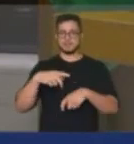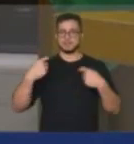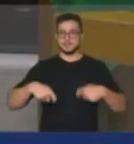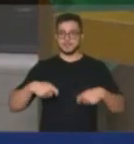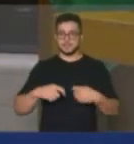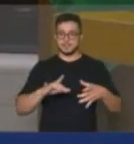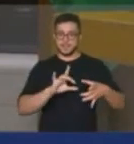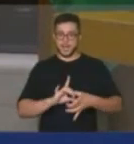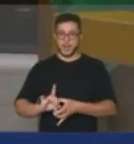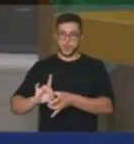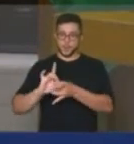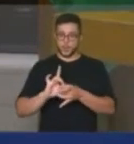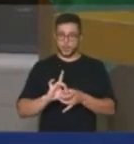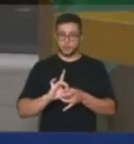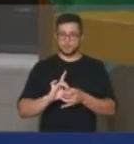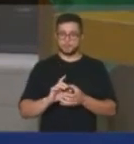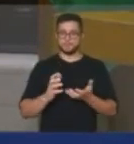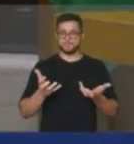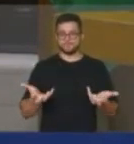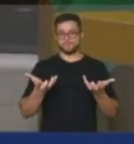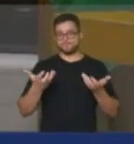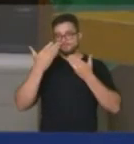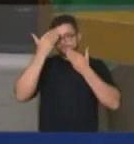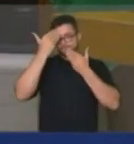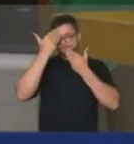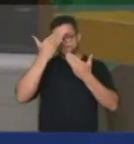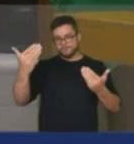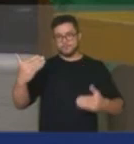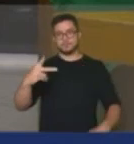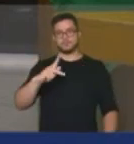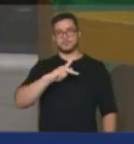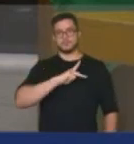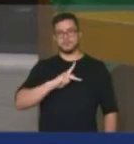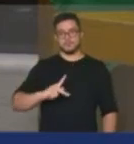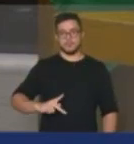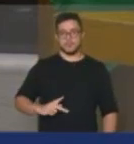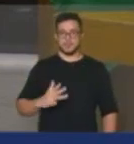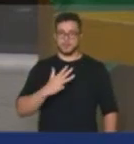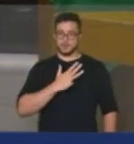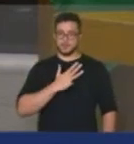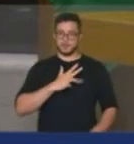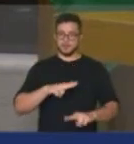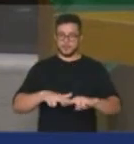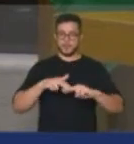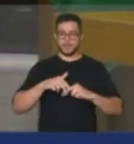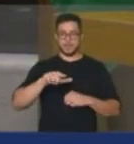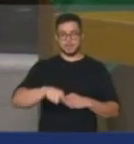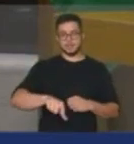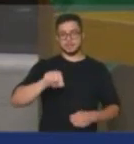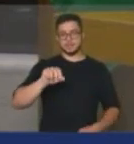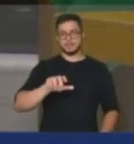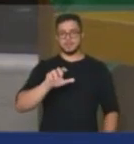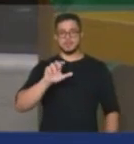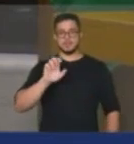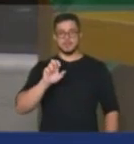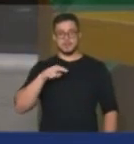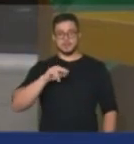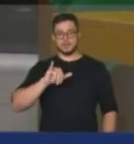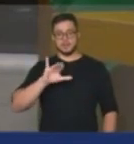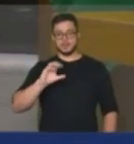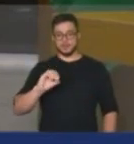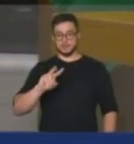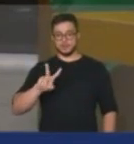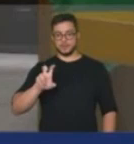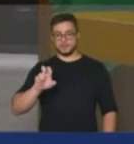Quero agradecer o presidente Lula por ter escolhido Enio Verri como diretor-geral brasileiro da Itaipu, meu